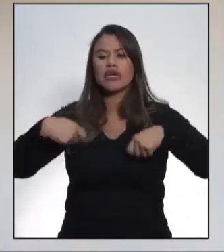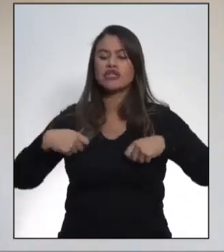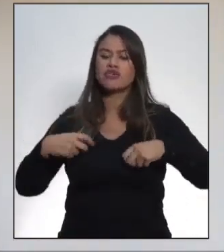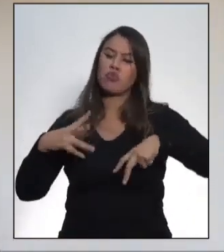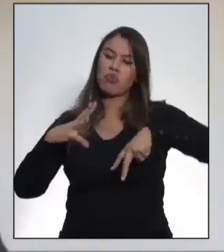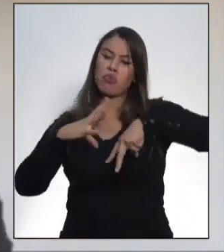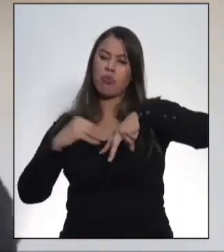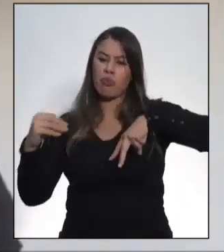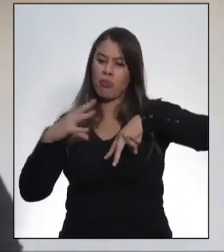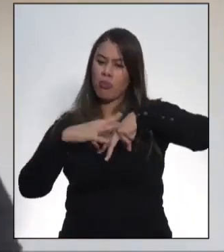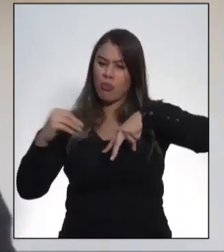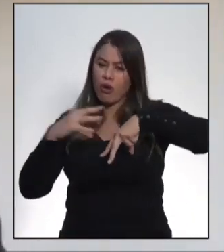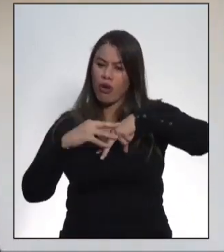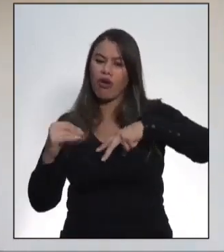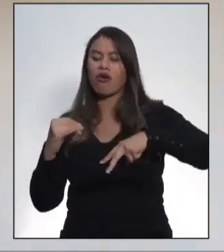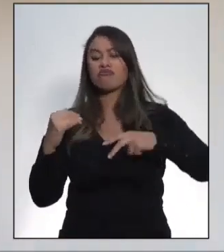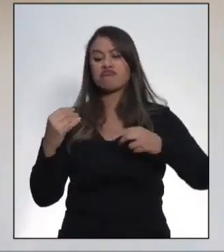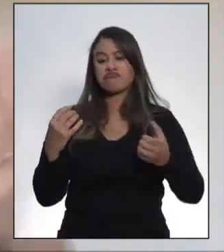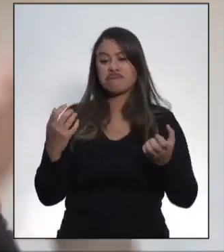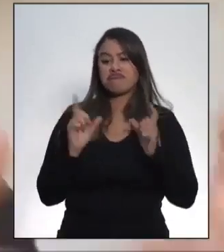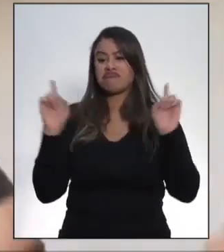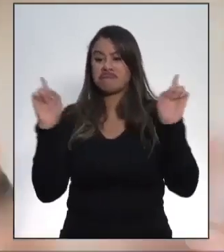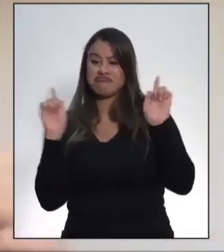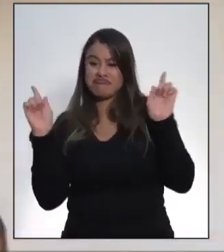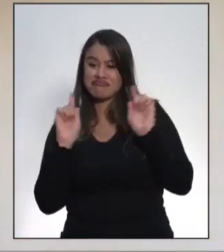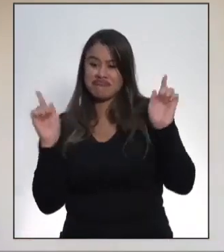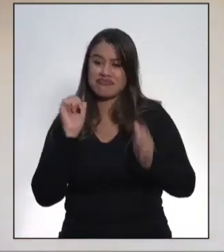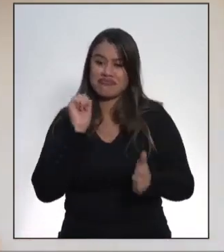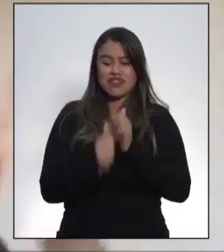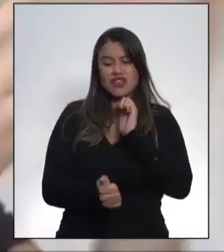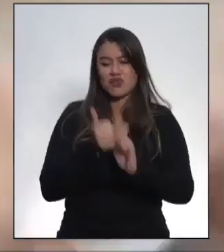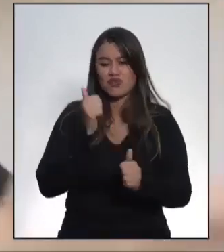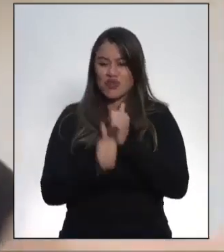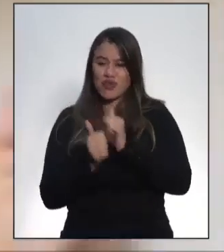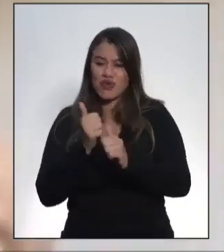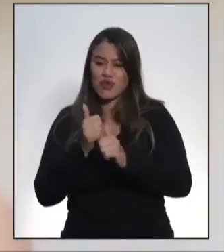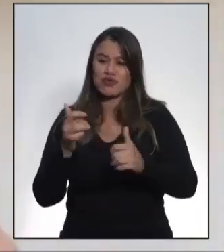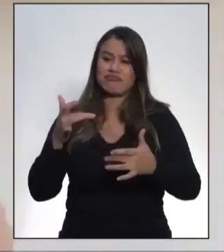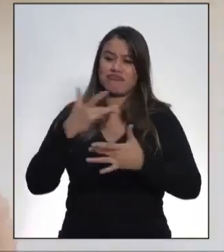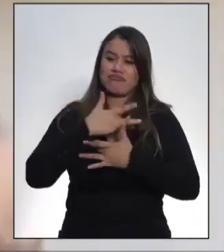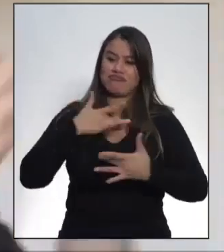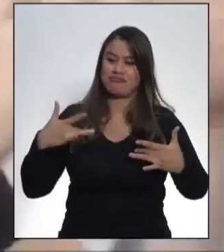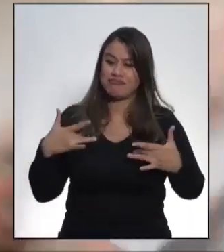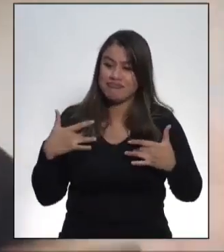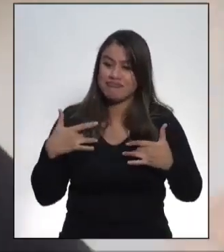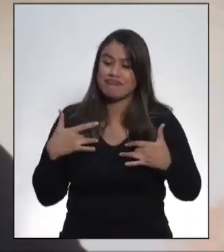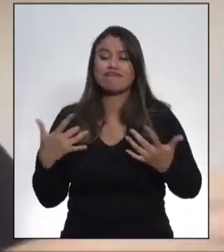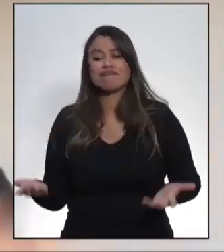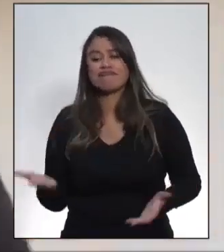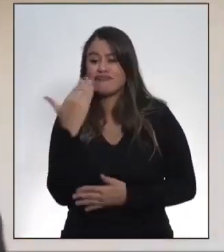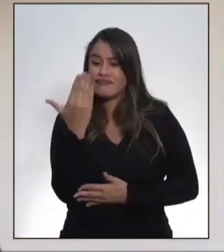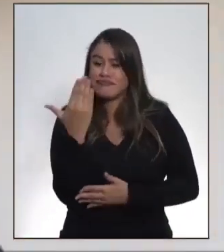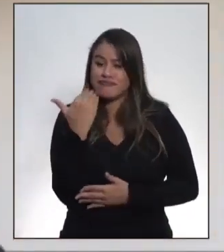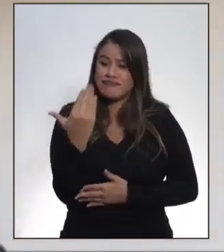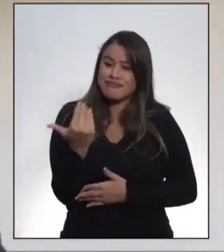Moda, entretenimento, esportes, saúde,